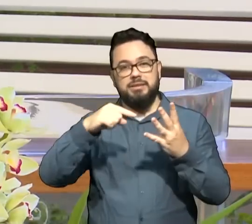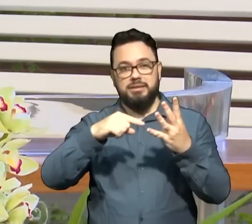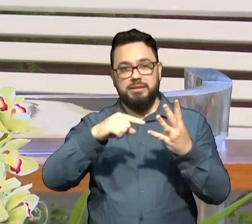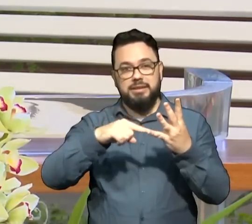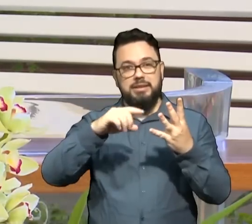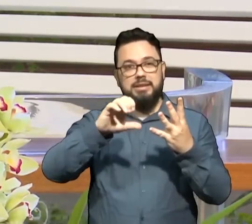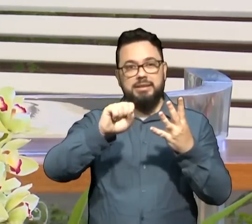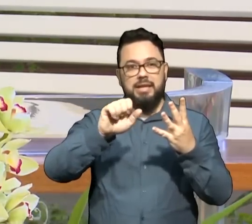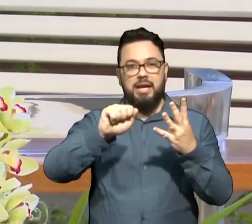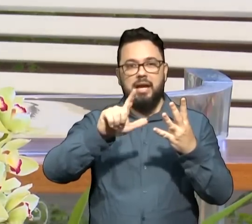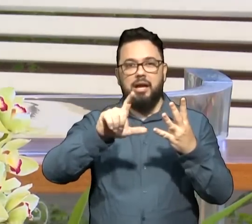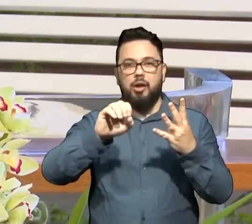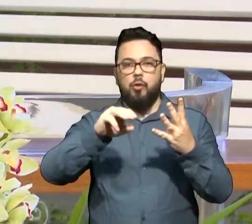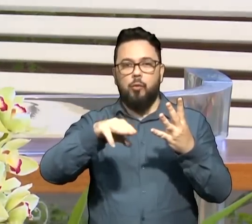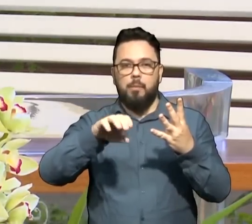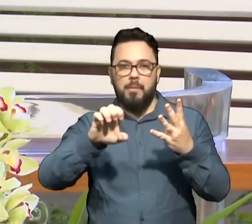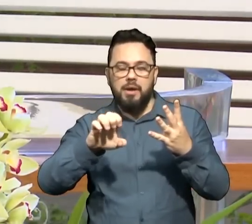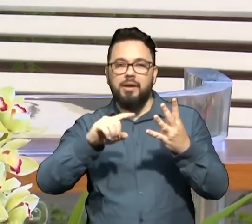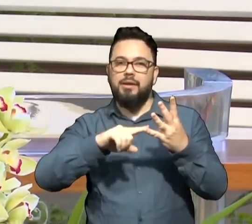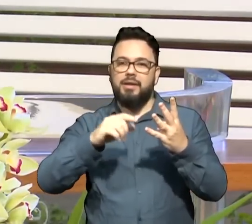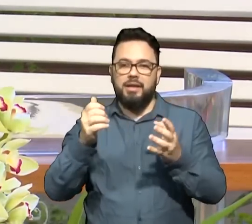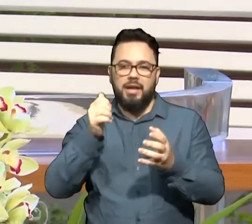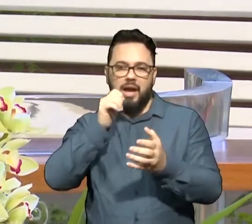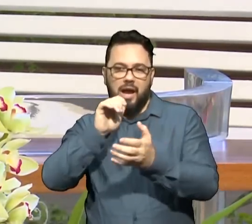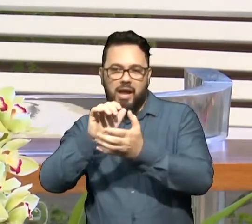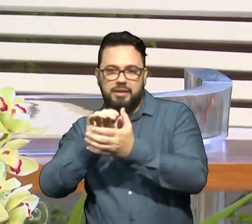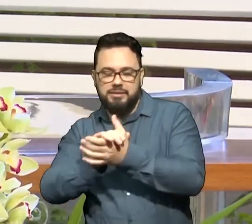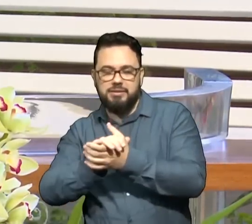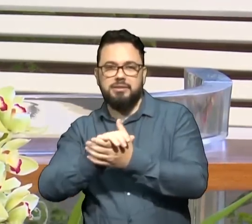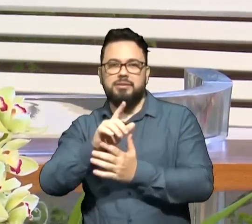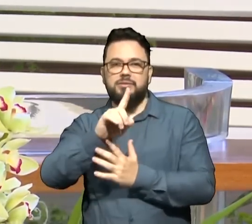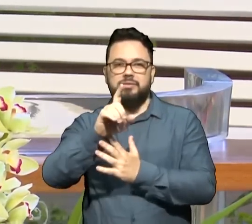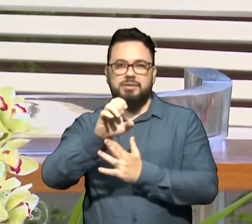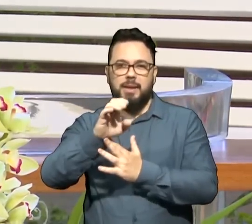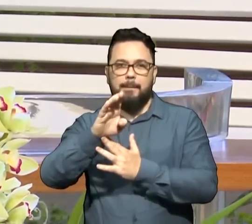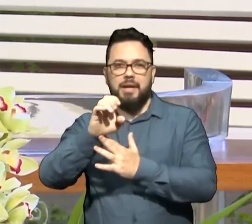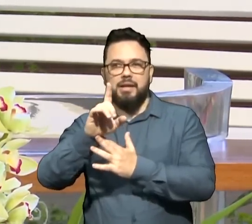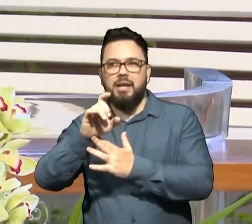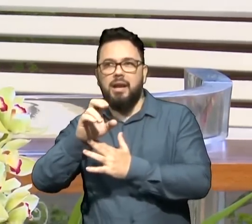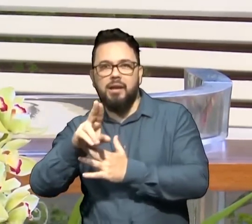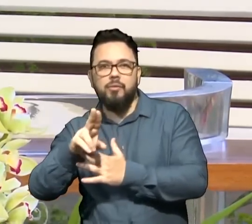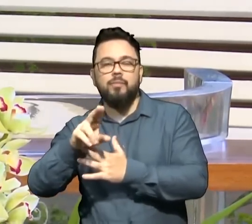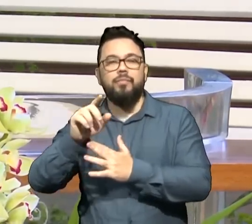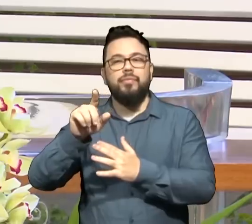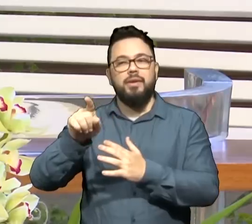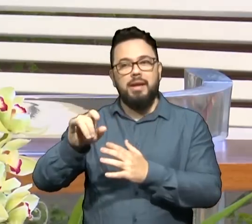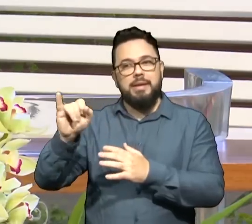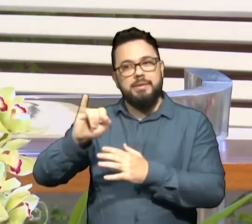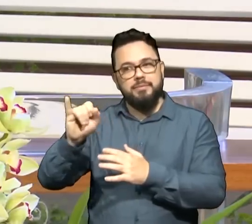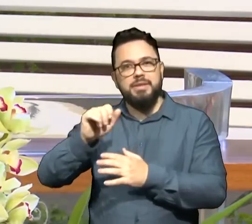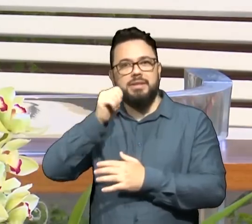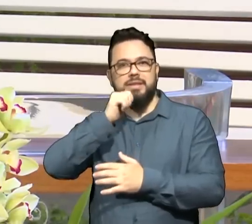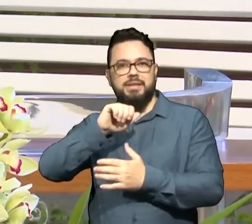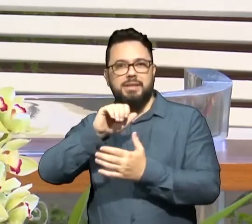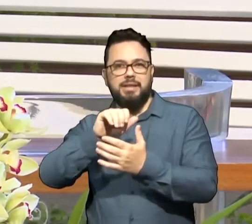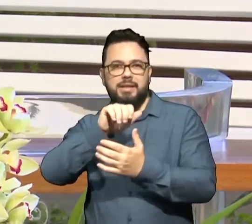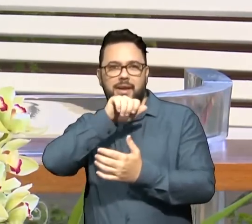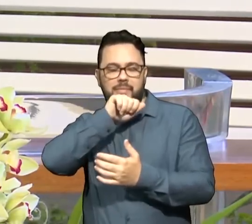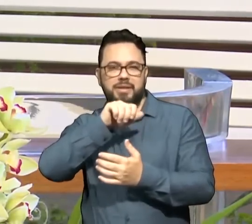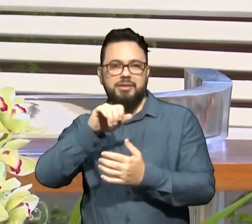era a mulher de Zebedeu mãe de Tiago e João irmã de Maria mãe de Jesus isto faz